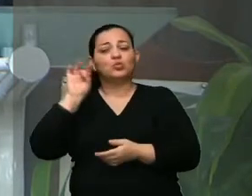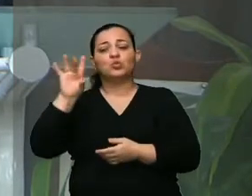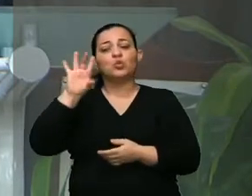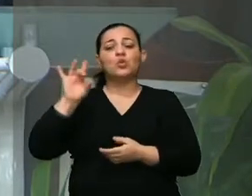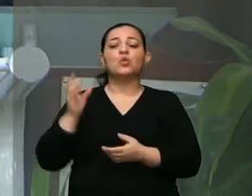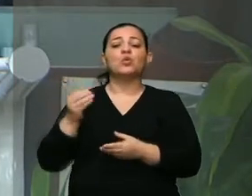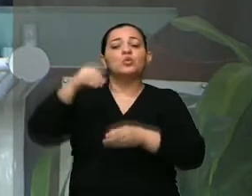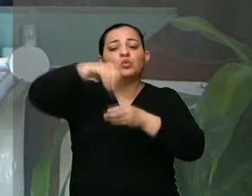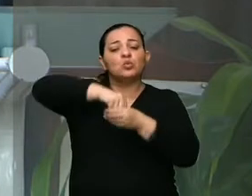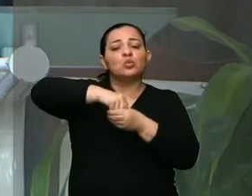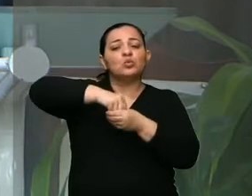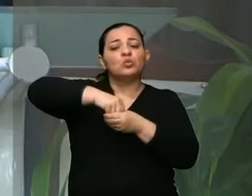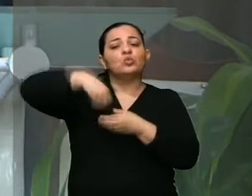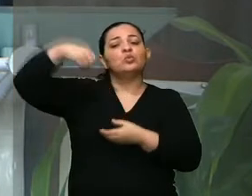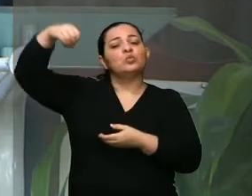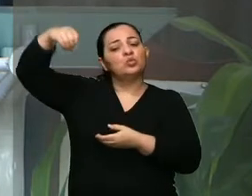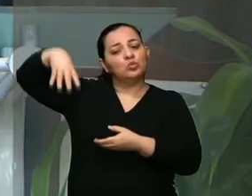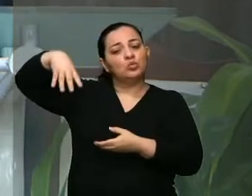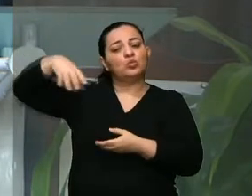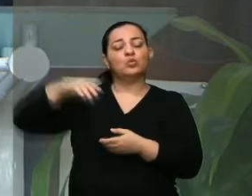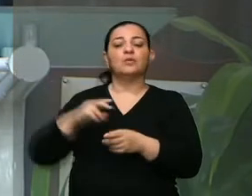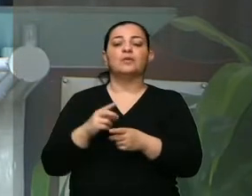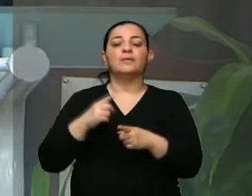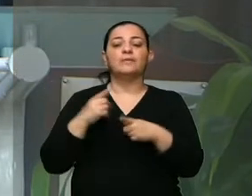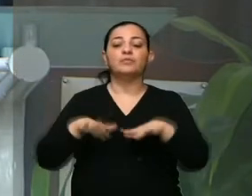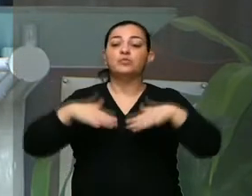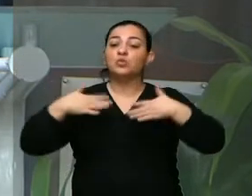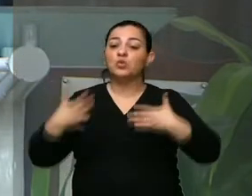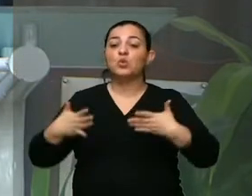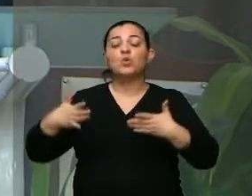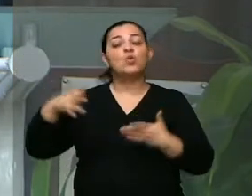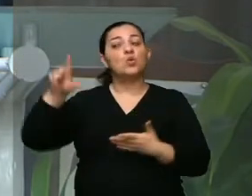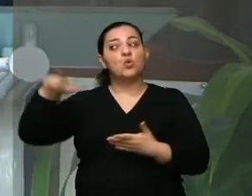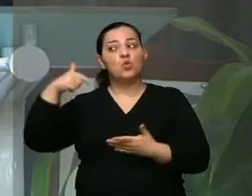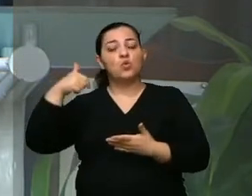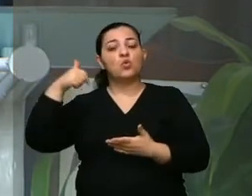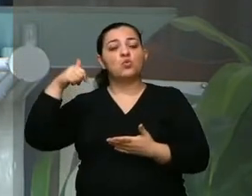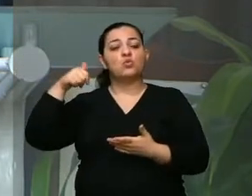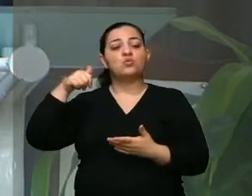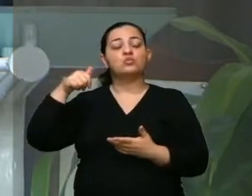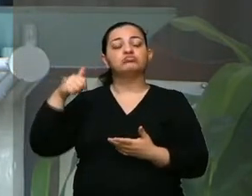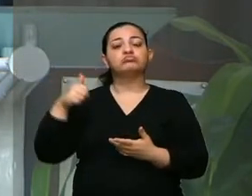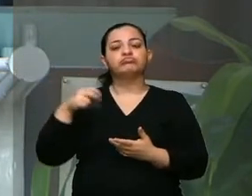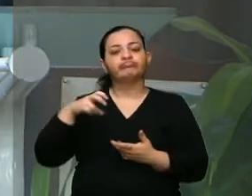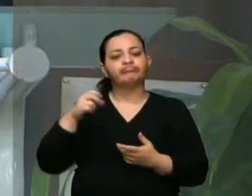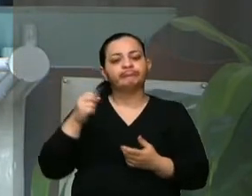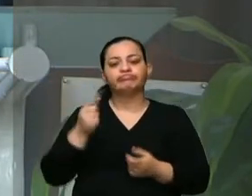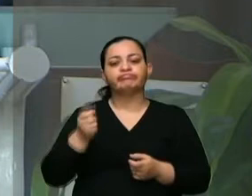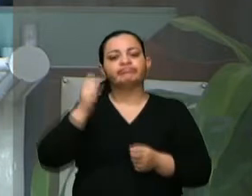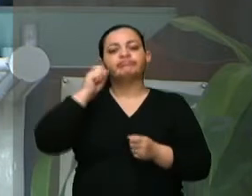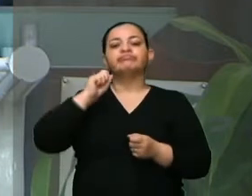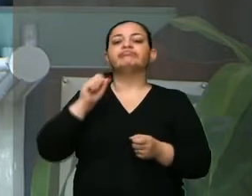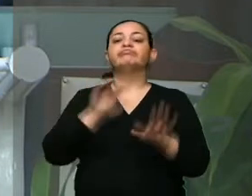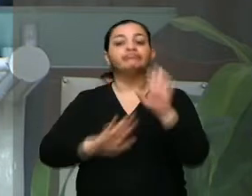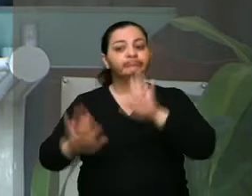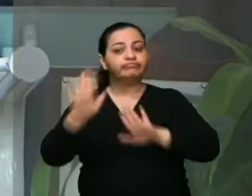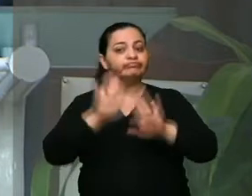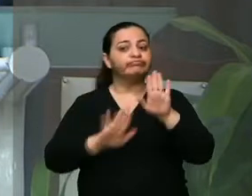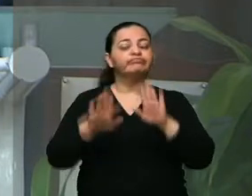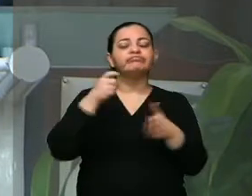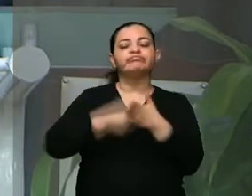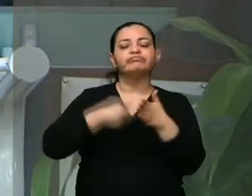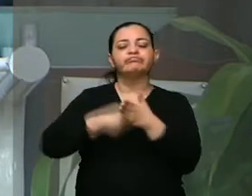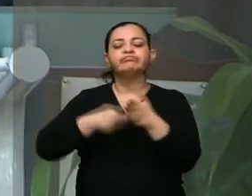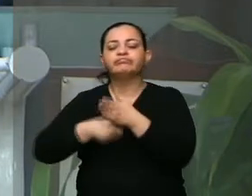lâmpada enquanto as prudentes tinham uma lâmpada mais buscaram reserva pra